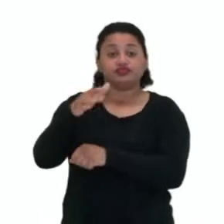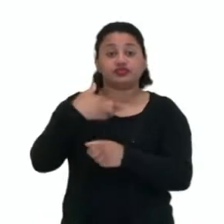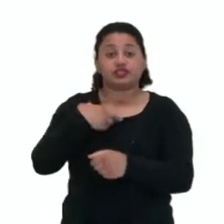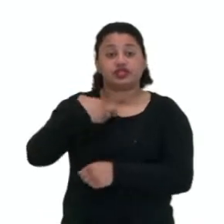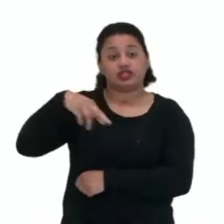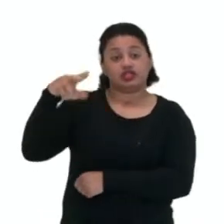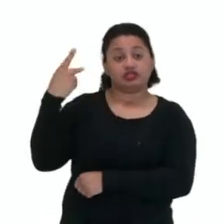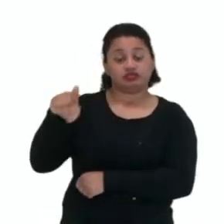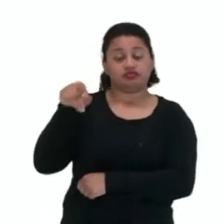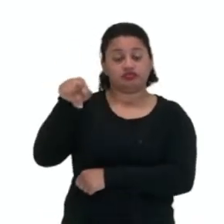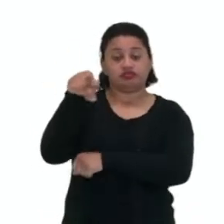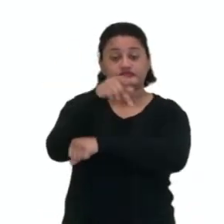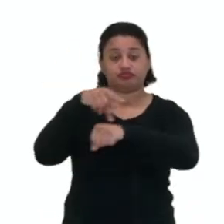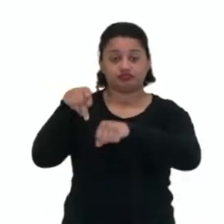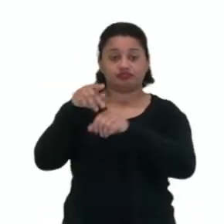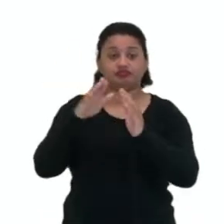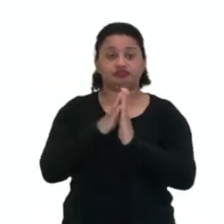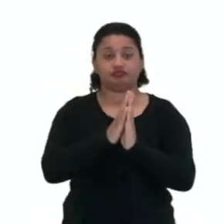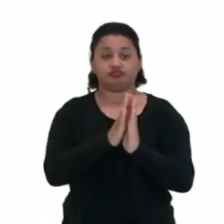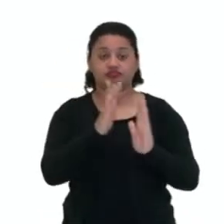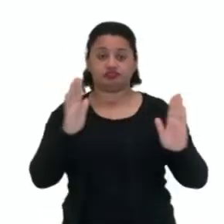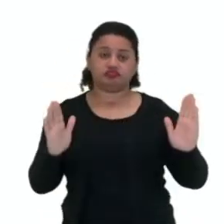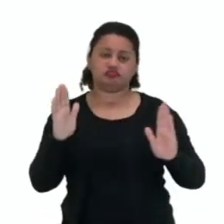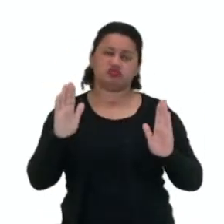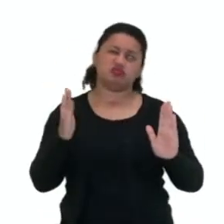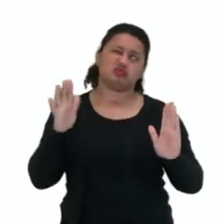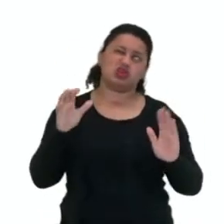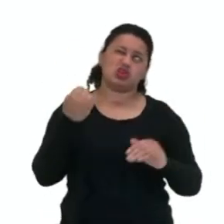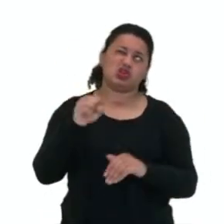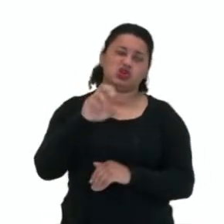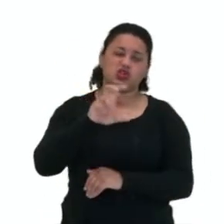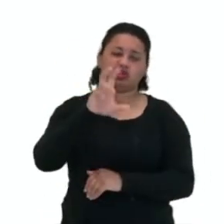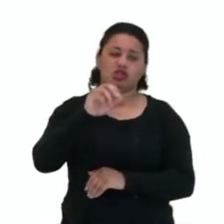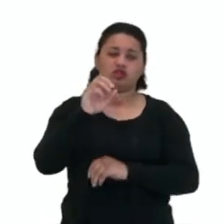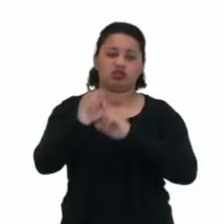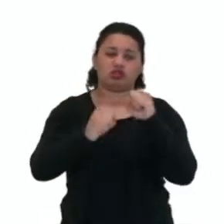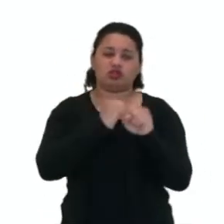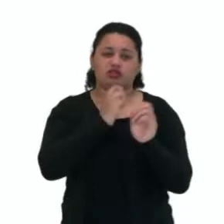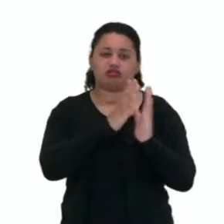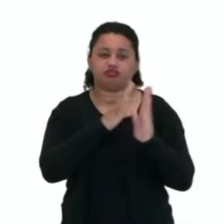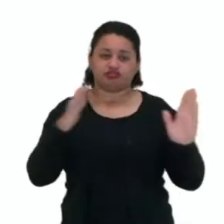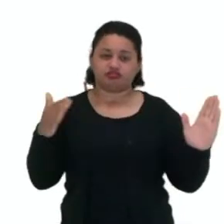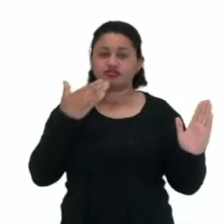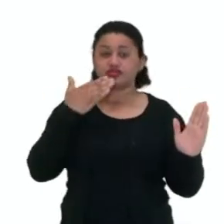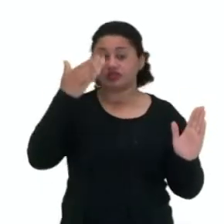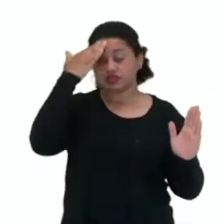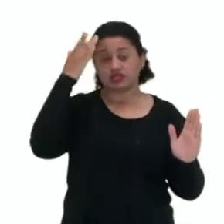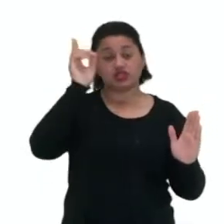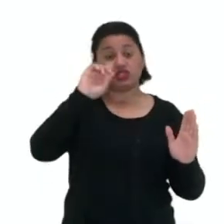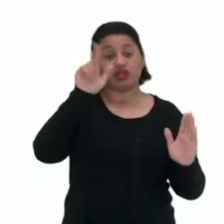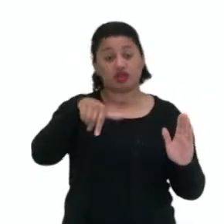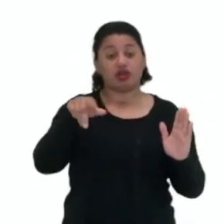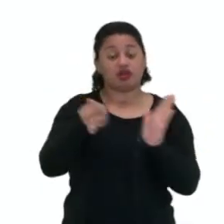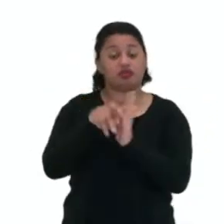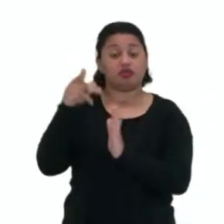país. Durante cerca de 850 anos, muçulmanos que não eram iranianos governavam